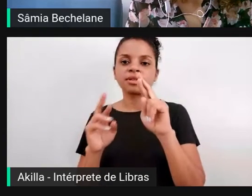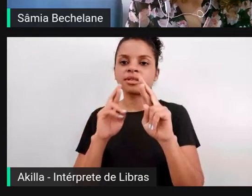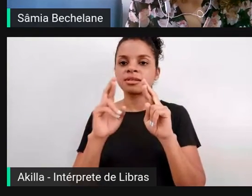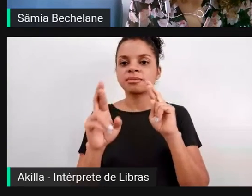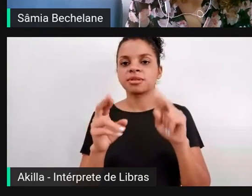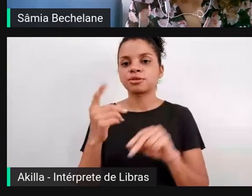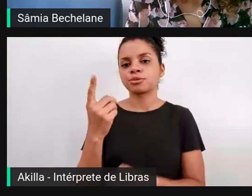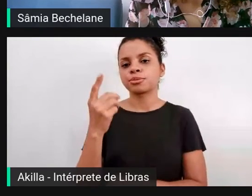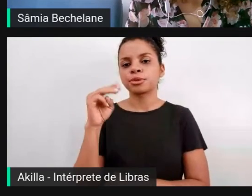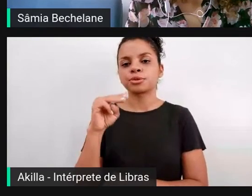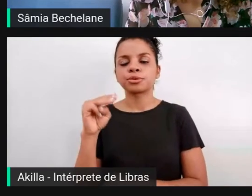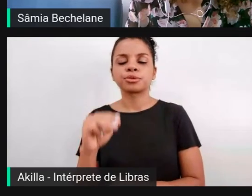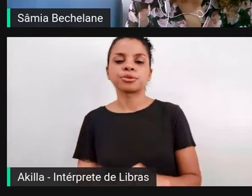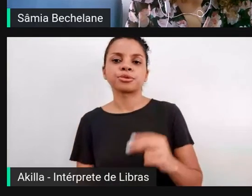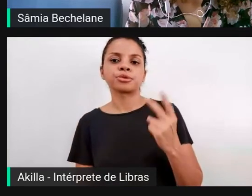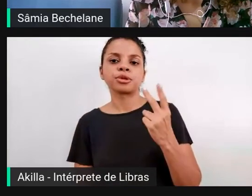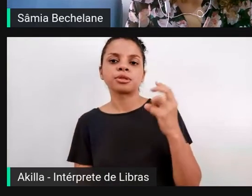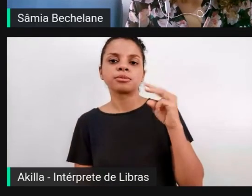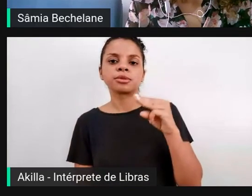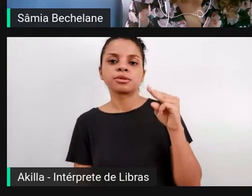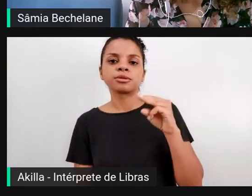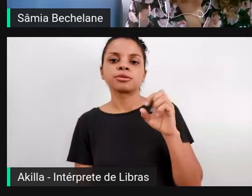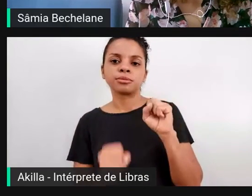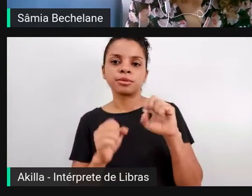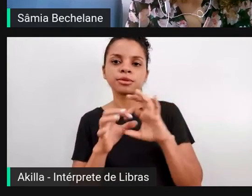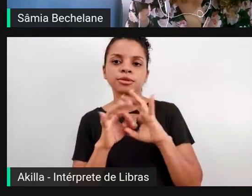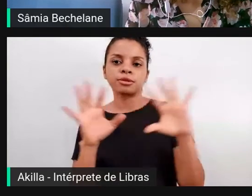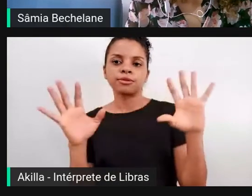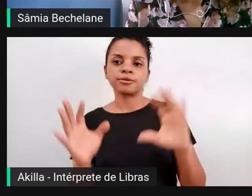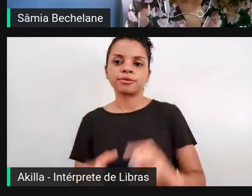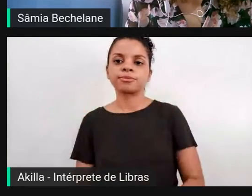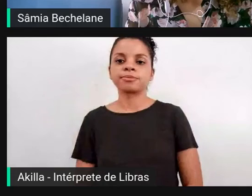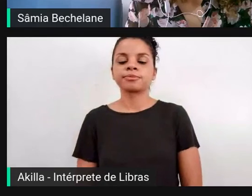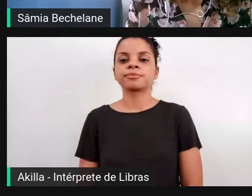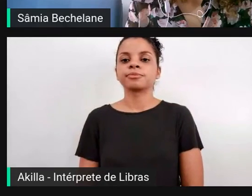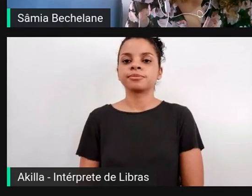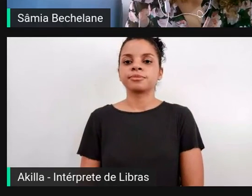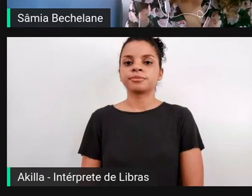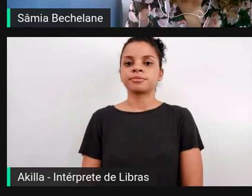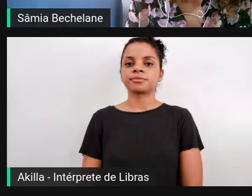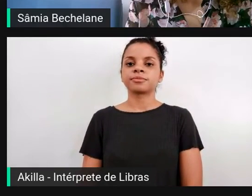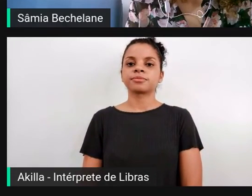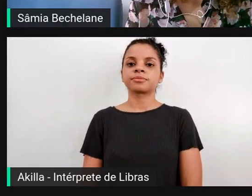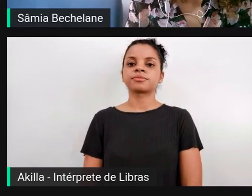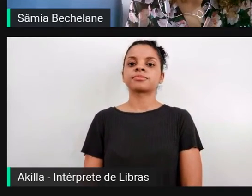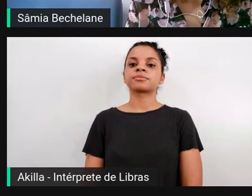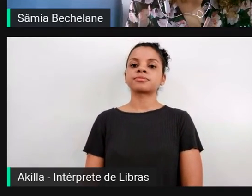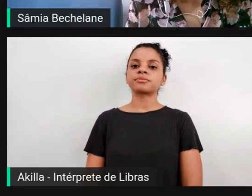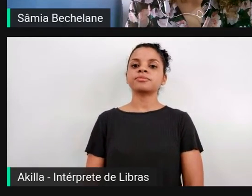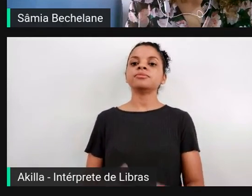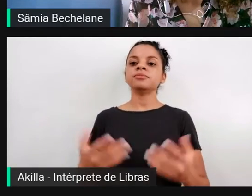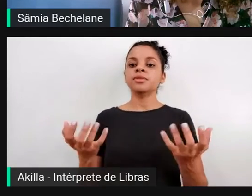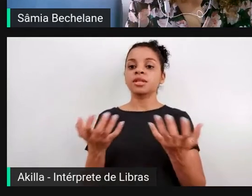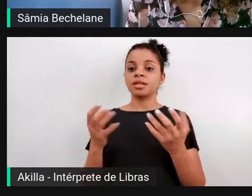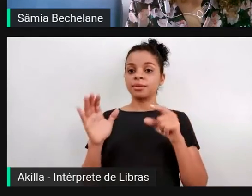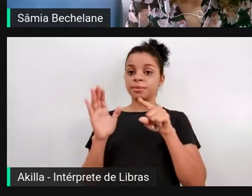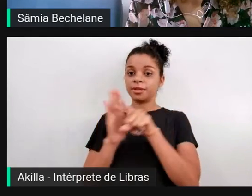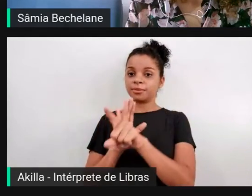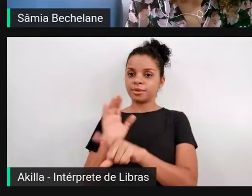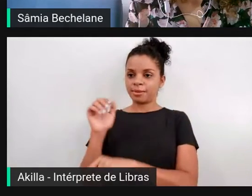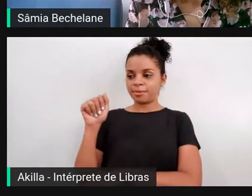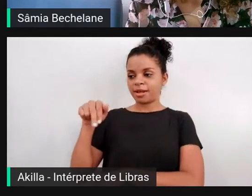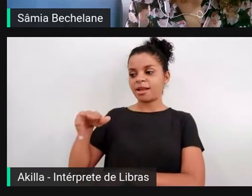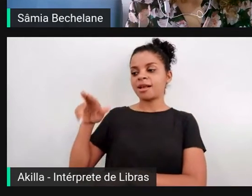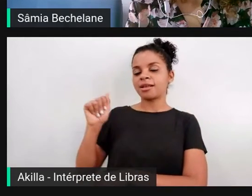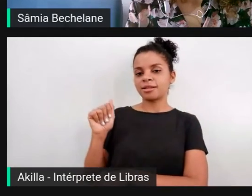minutos. Elizabeth, fica à vontade para fazer a sua pergunta. Então, eu vou dirigir para a Ana Marúcia. Em primeiro lugar, parabéns pela